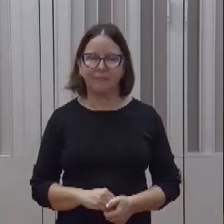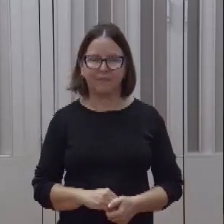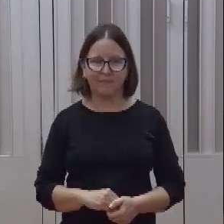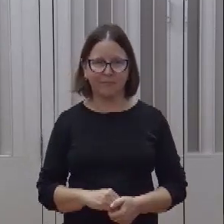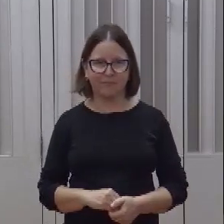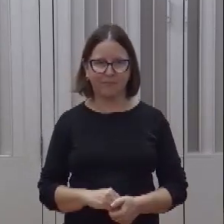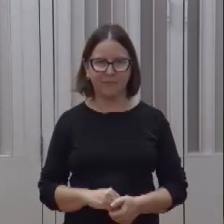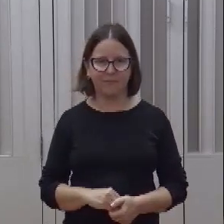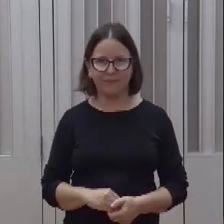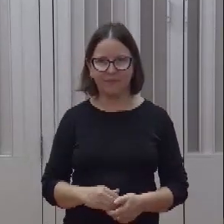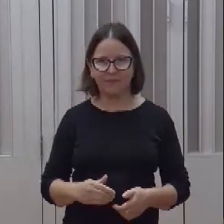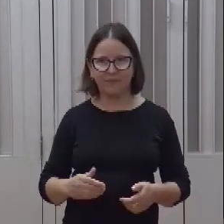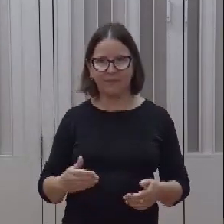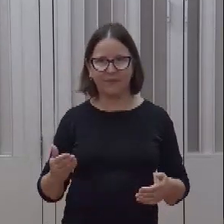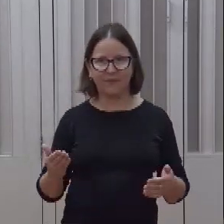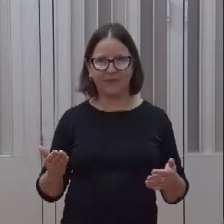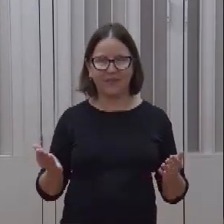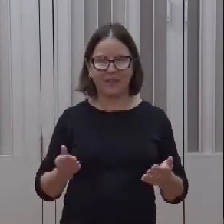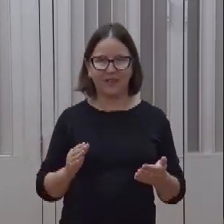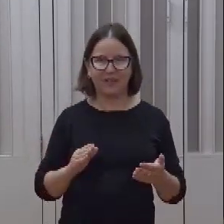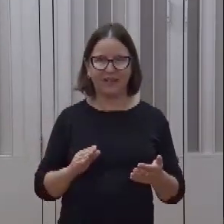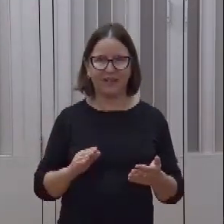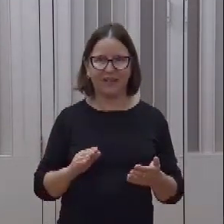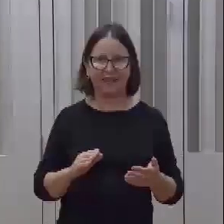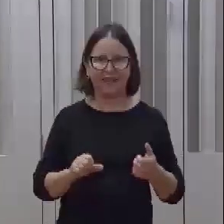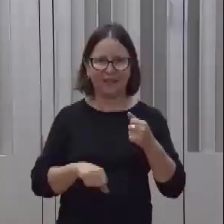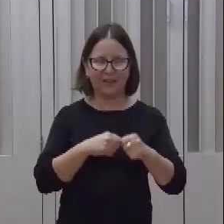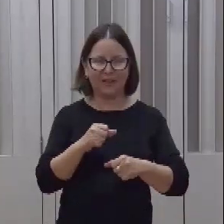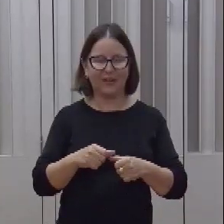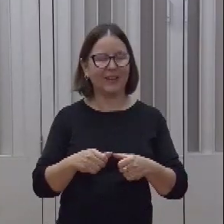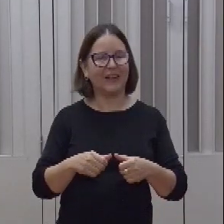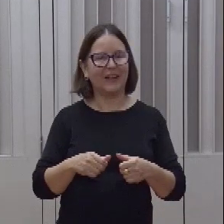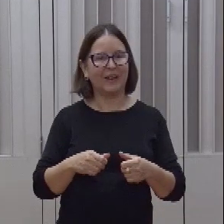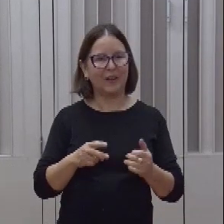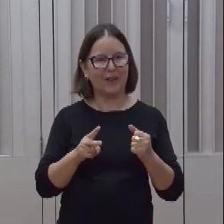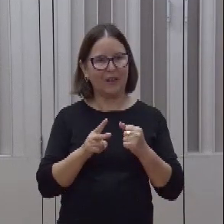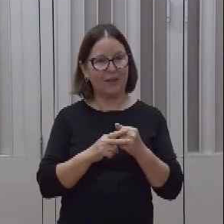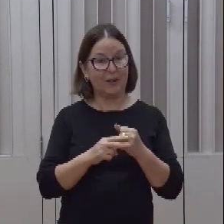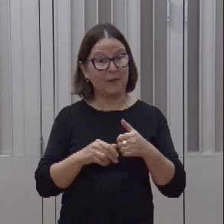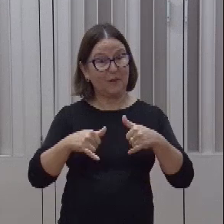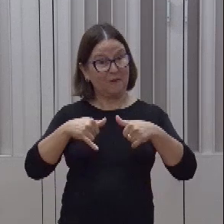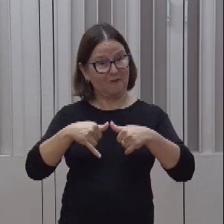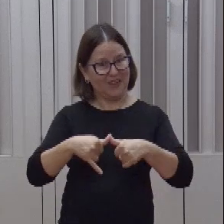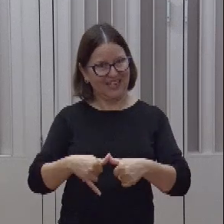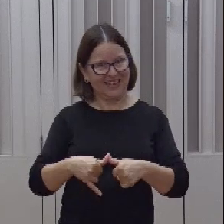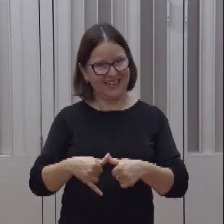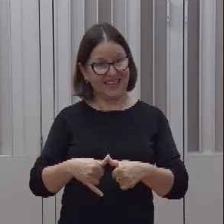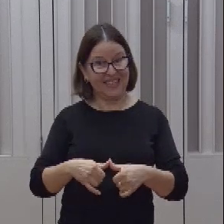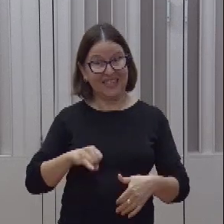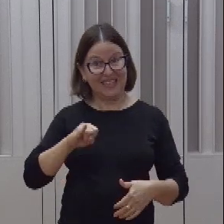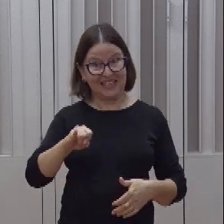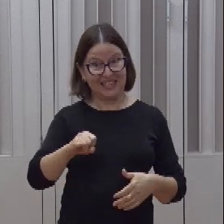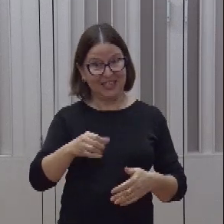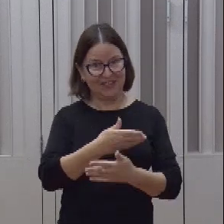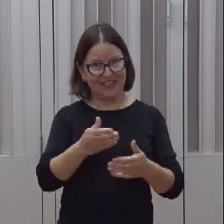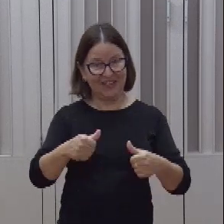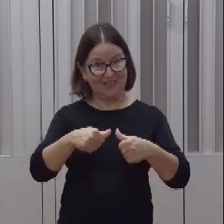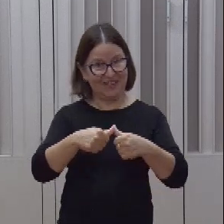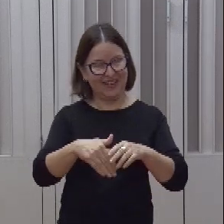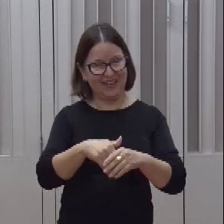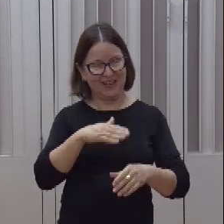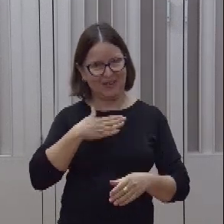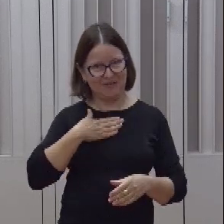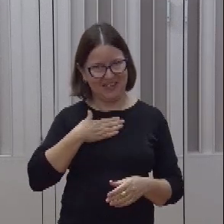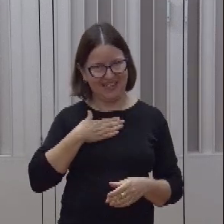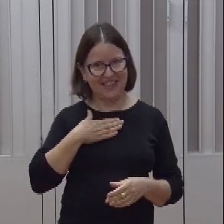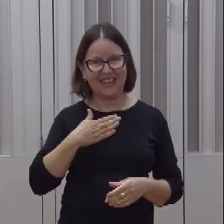Vamos mudar para o verbo ficar. Vamos ver o verbo ficar. Se ficardes em mim e as minhas palavras